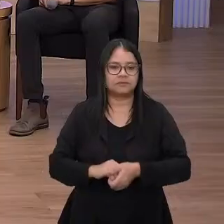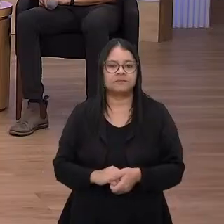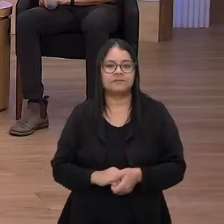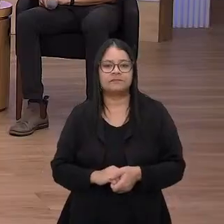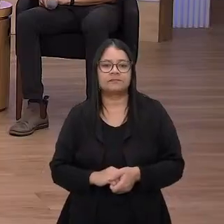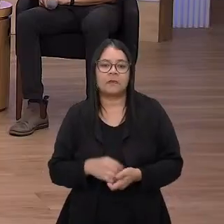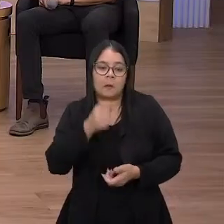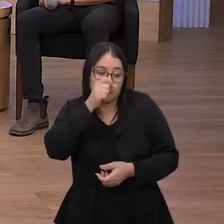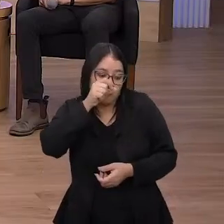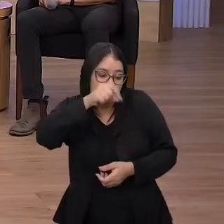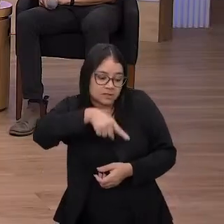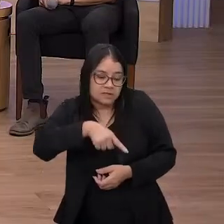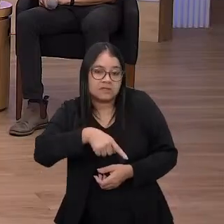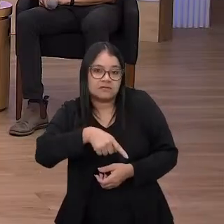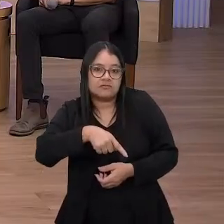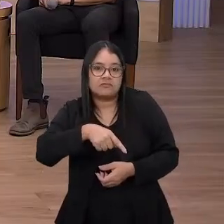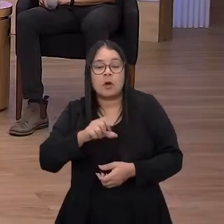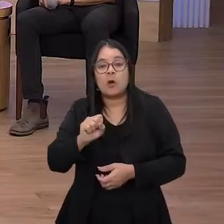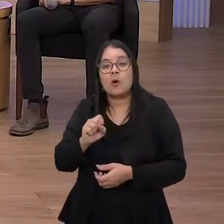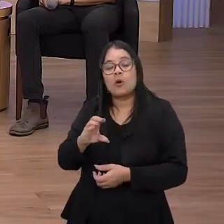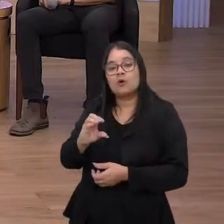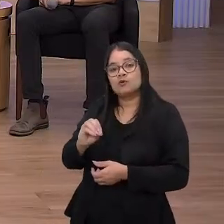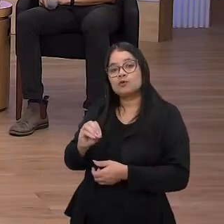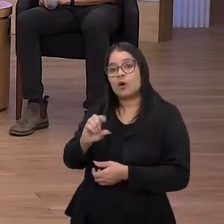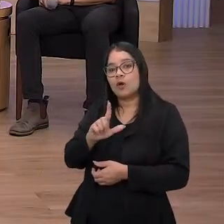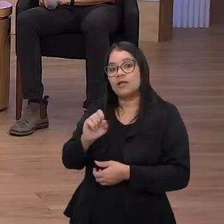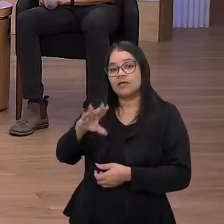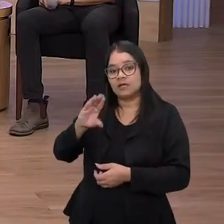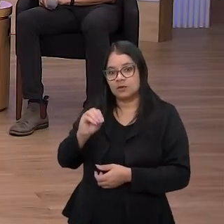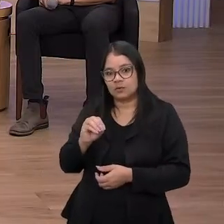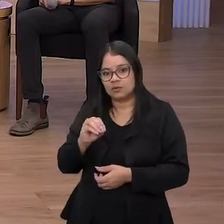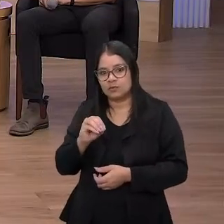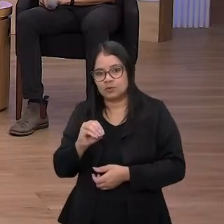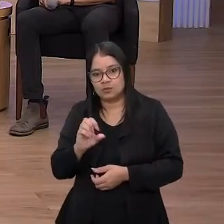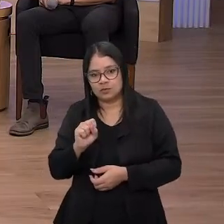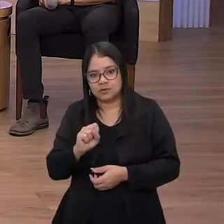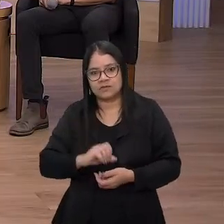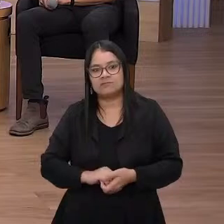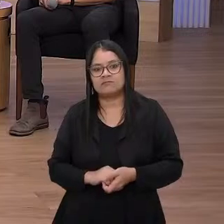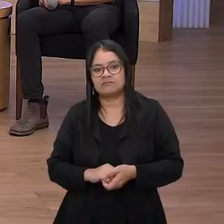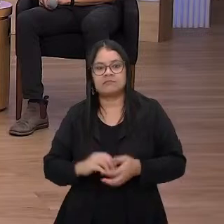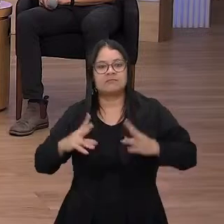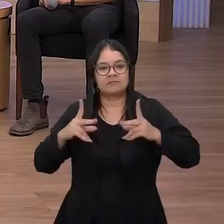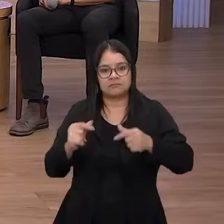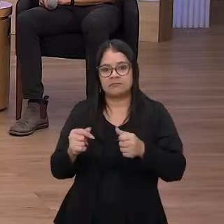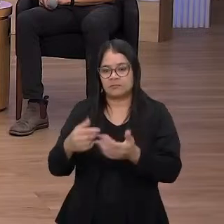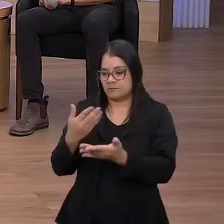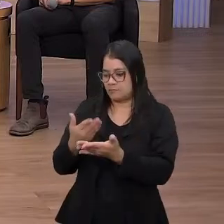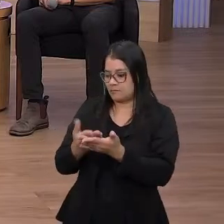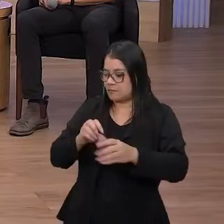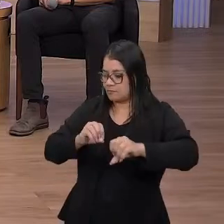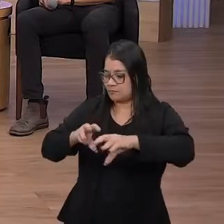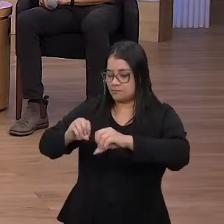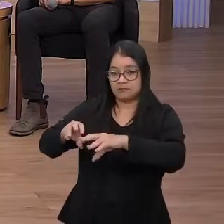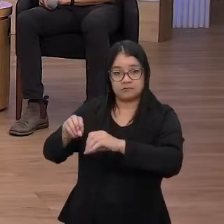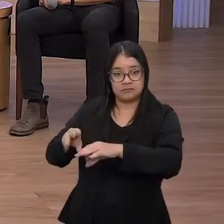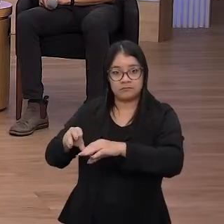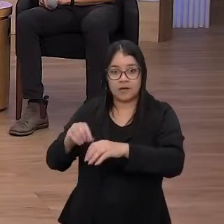resíduos sólidos e resíduo em geral, eu acho que tudo parte na educação ambiental. E como hoje é uma